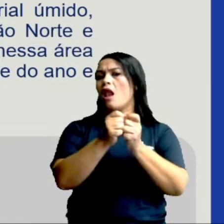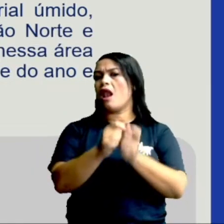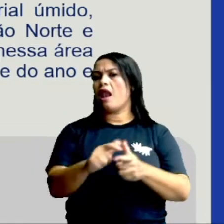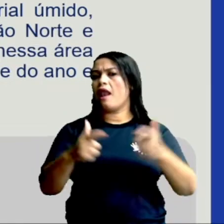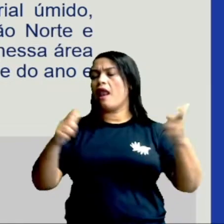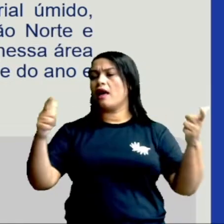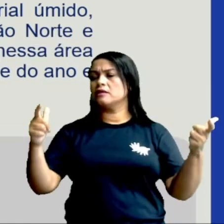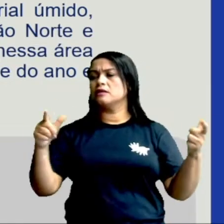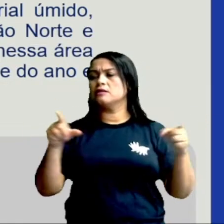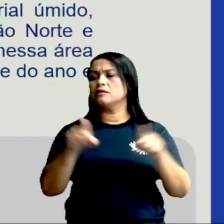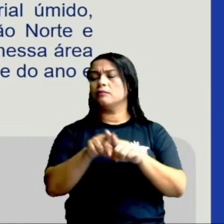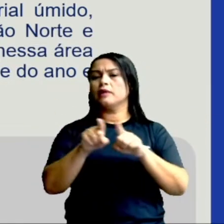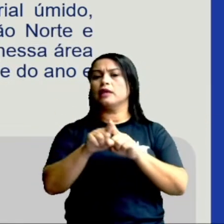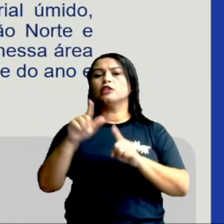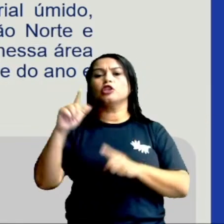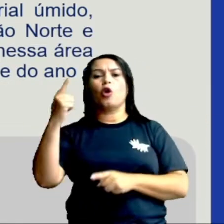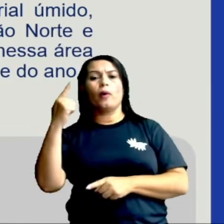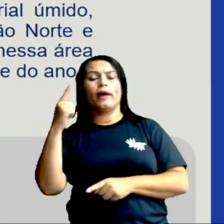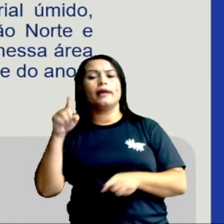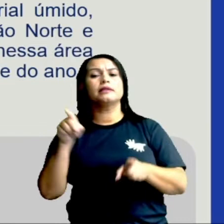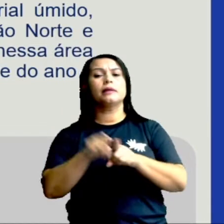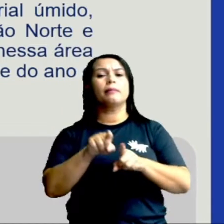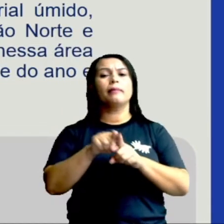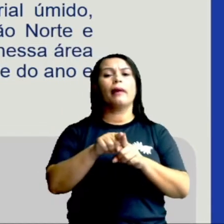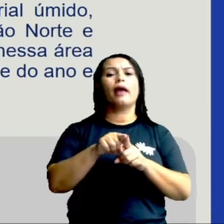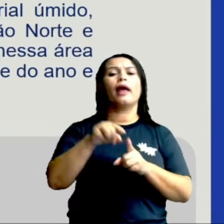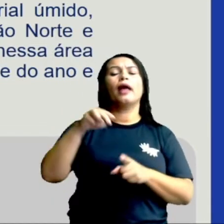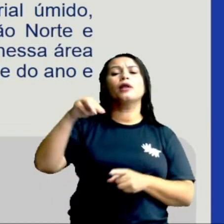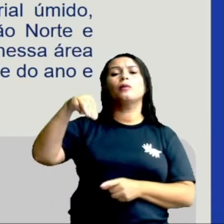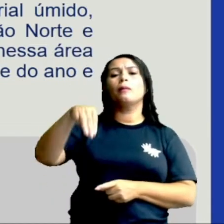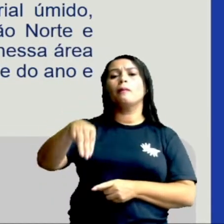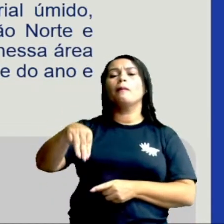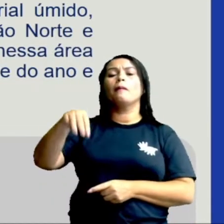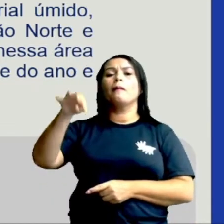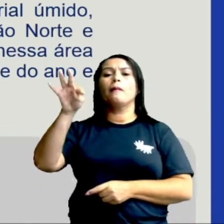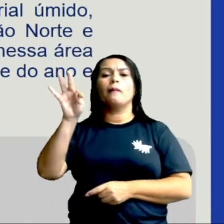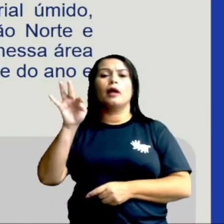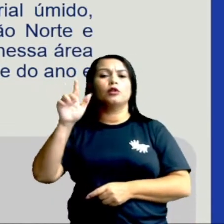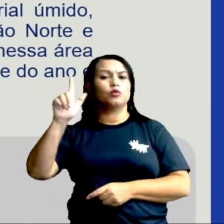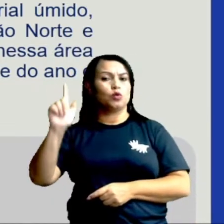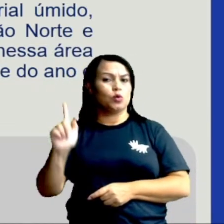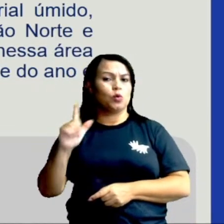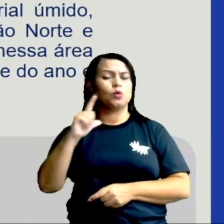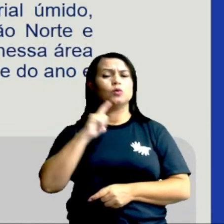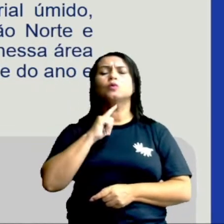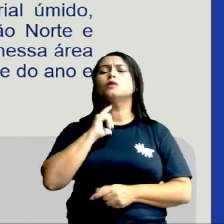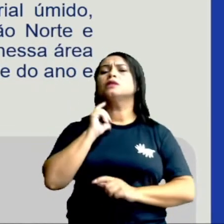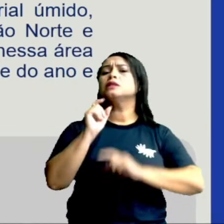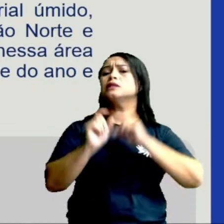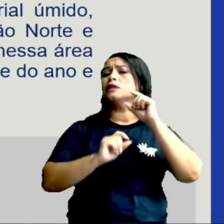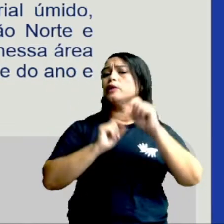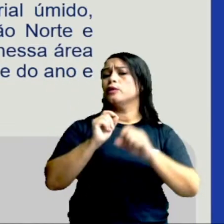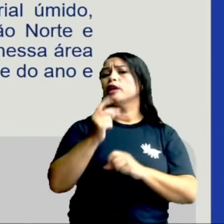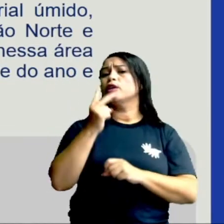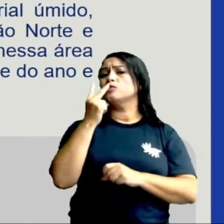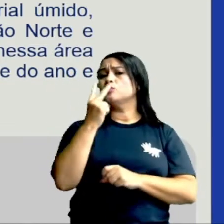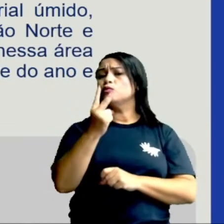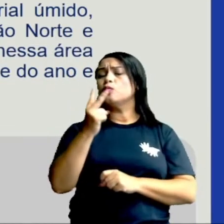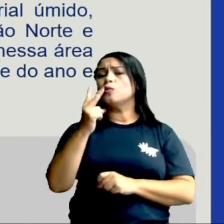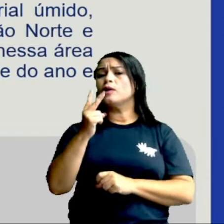de Goiás e do Mato Grosso. Nesse clima, há duas estações bem definidas ao longo do ano,